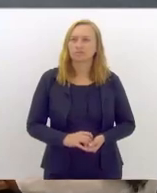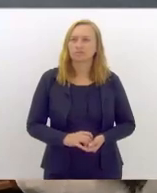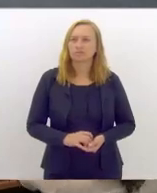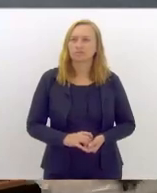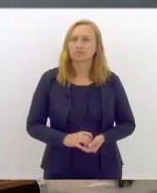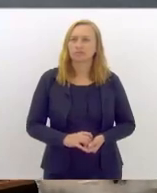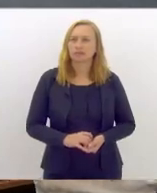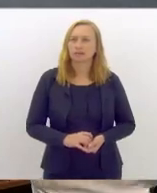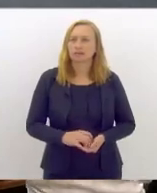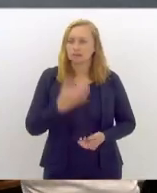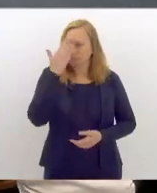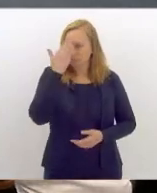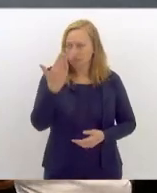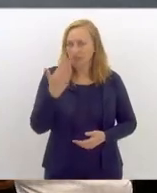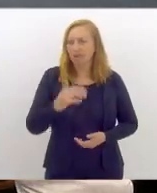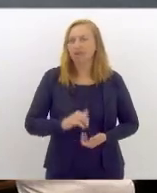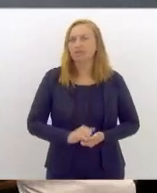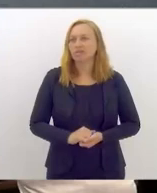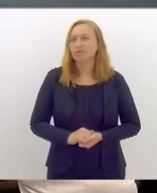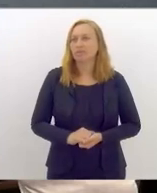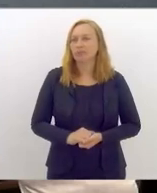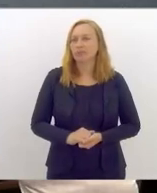Obrigado Heitor